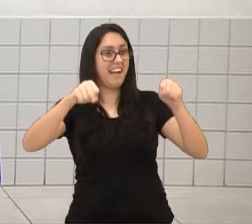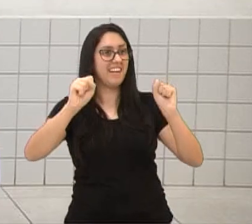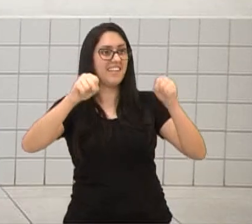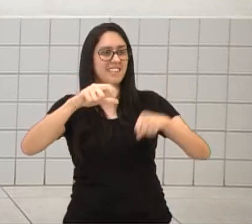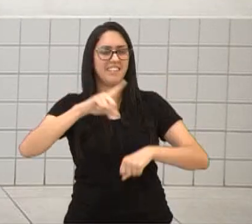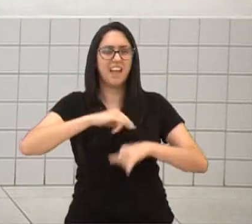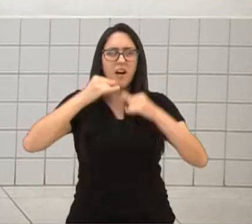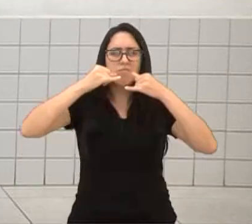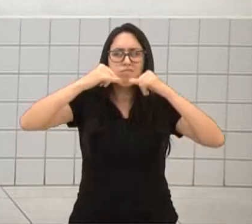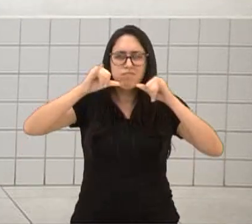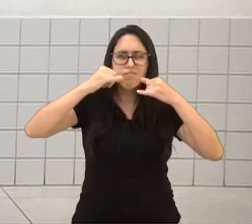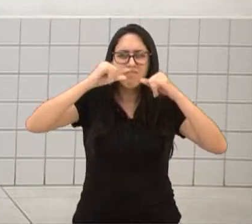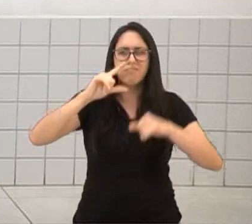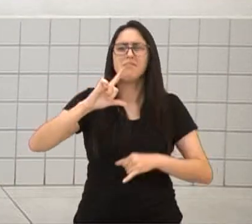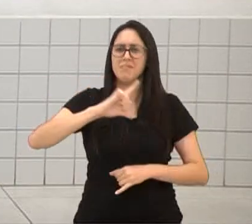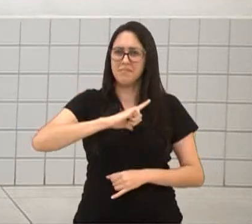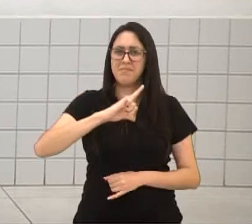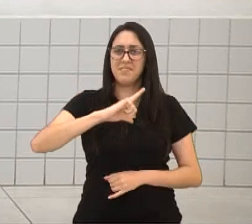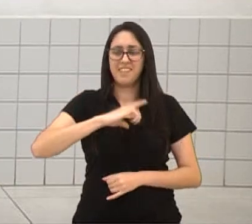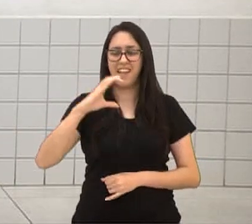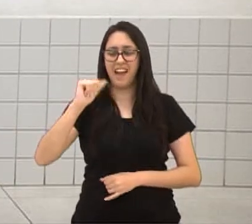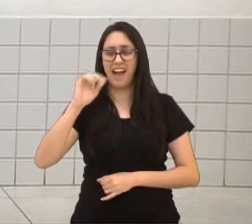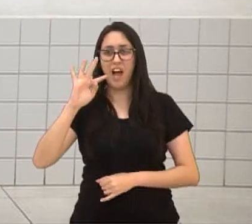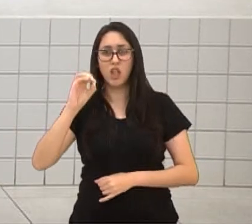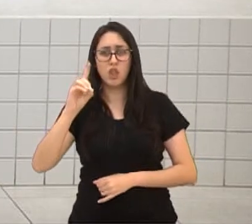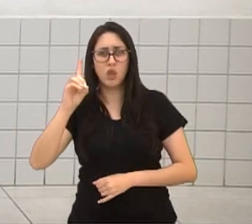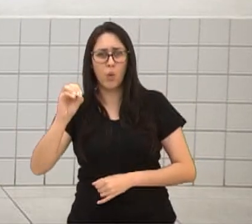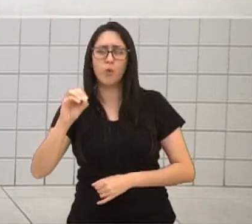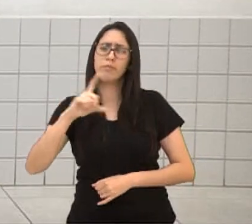Os elétrons vão partindo pro cátodo boladão.